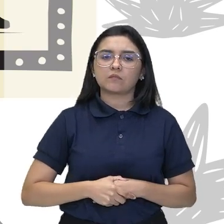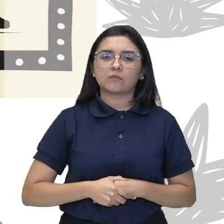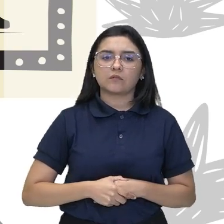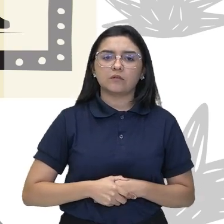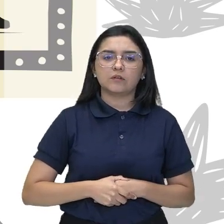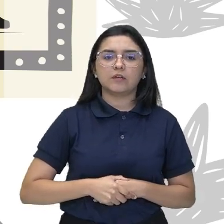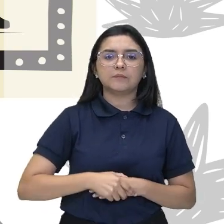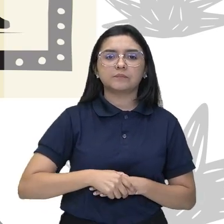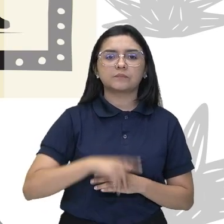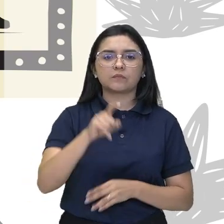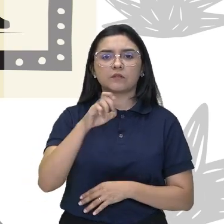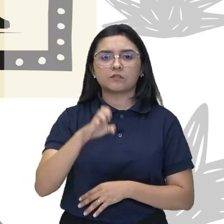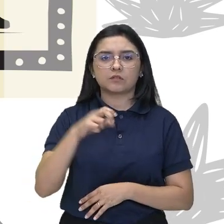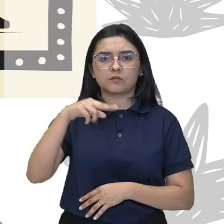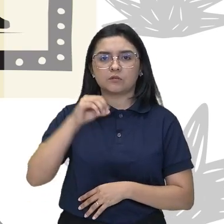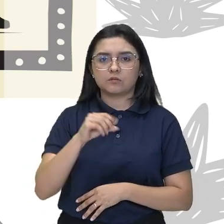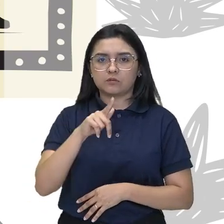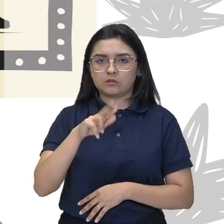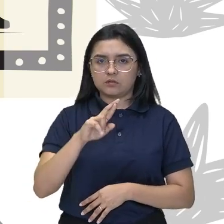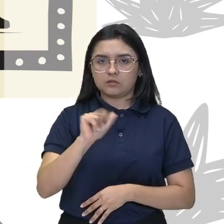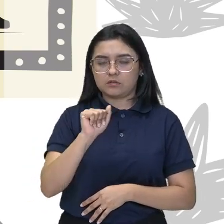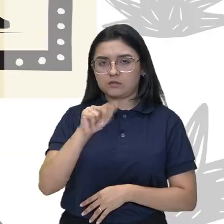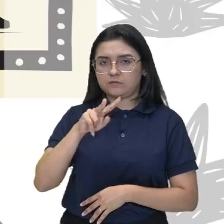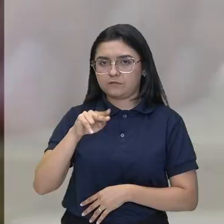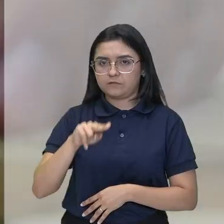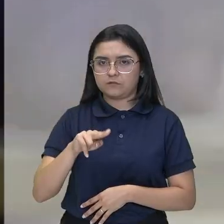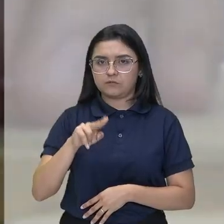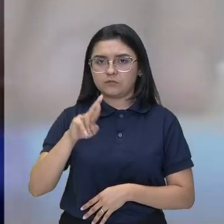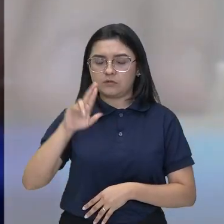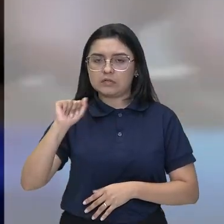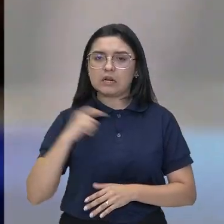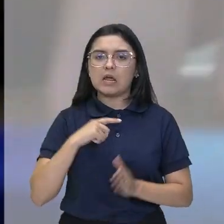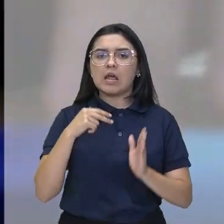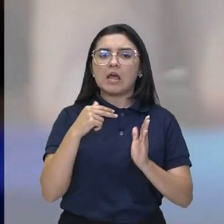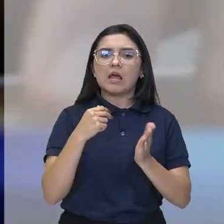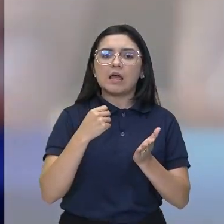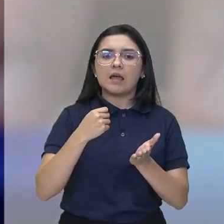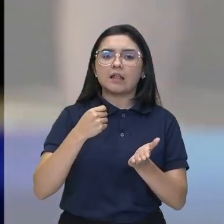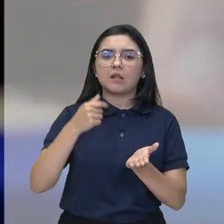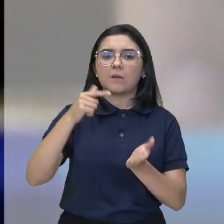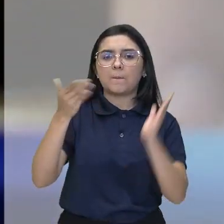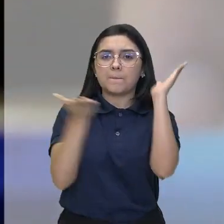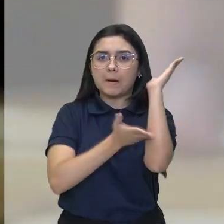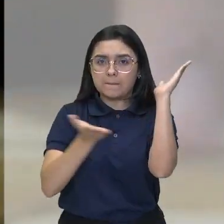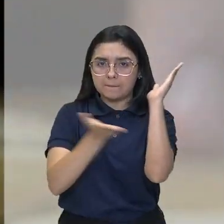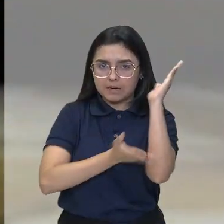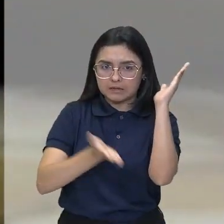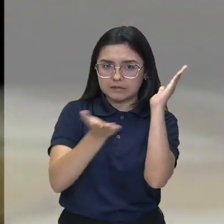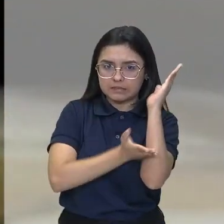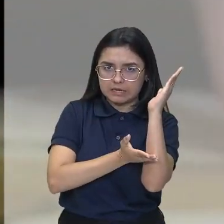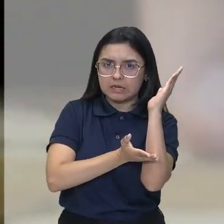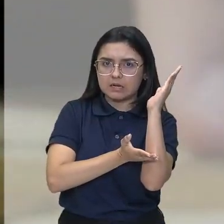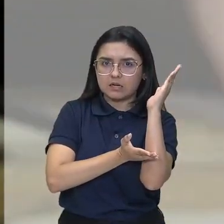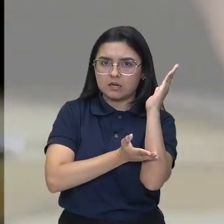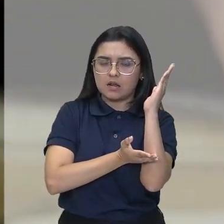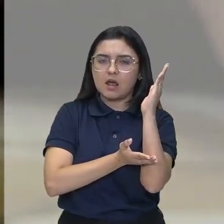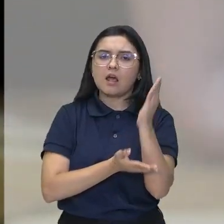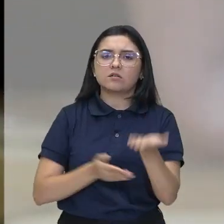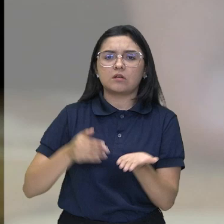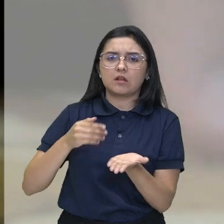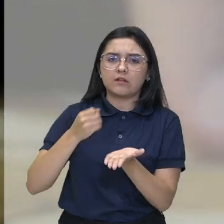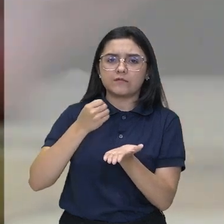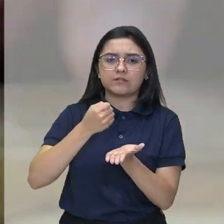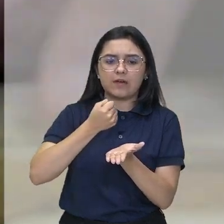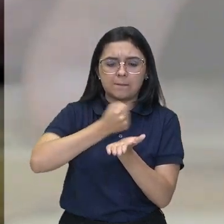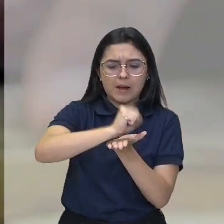xilogravura é um tipo de ilustração que é feita a partir do entalhe de uma imagem em madeira, e esse